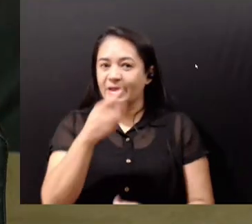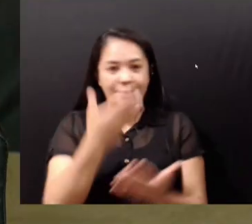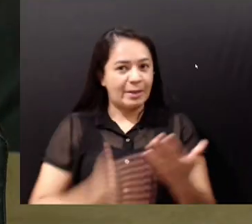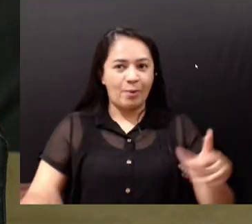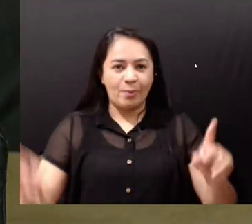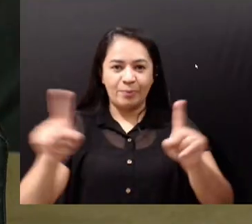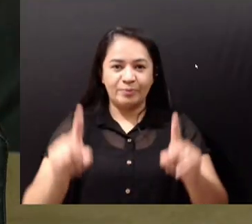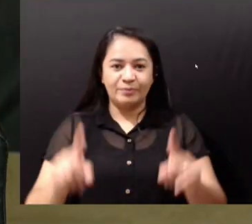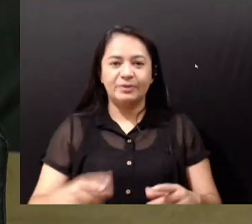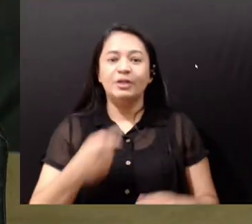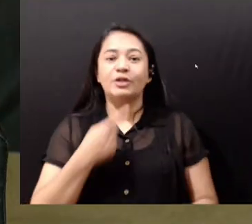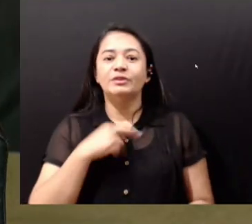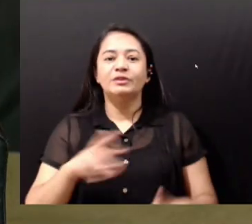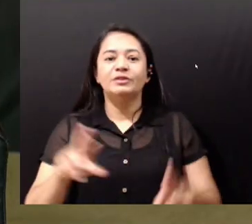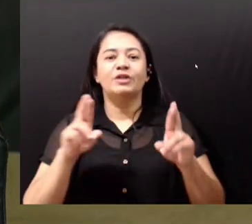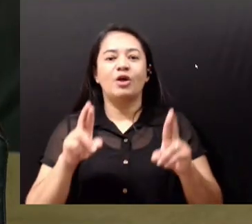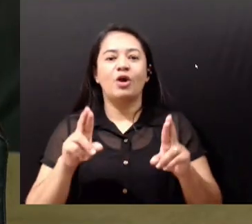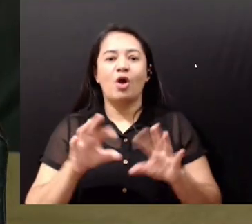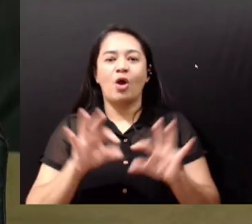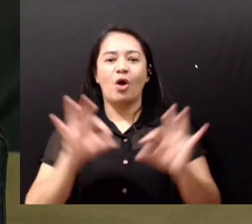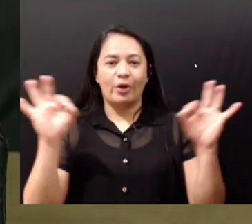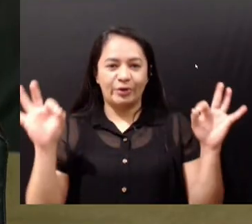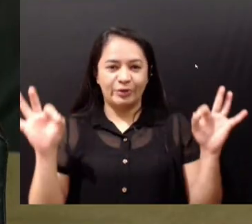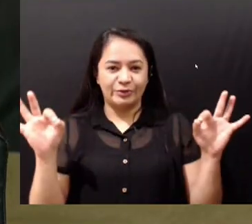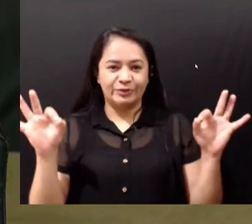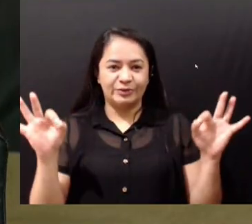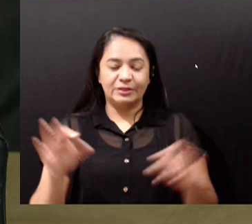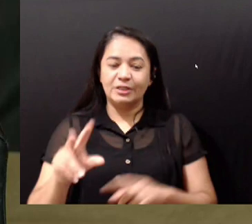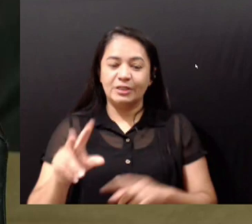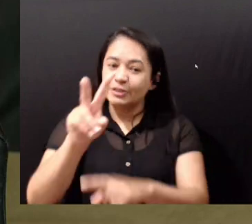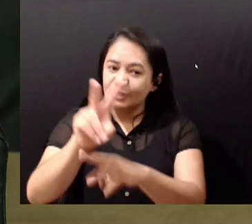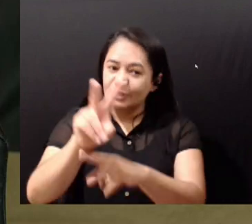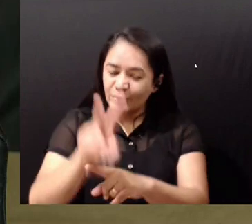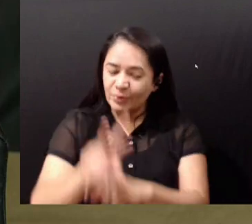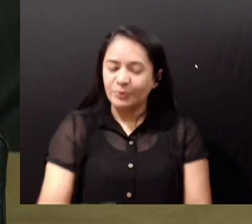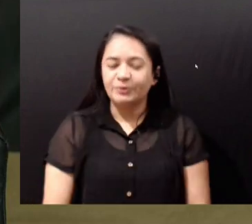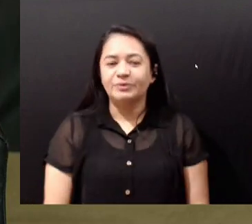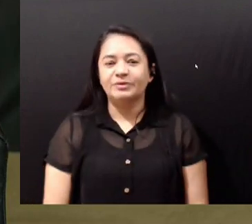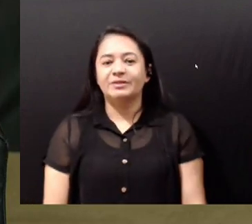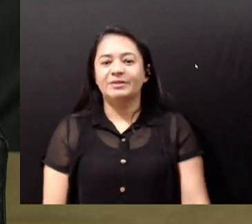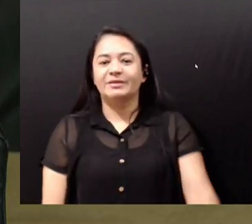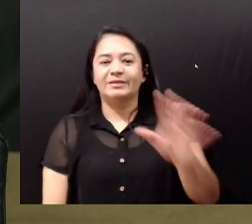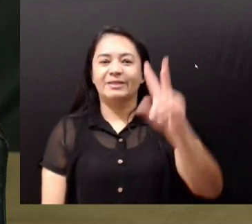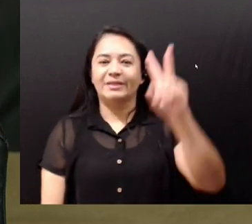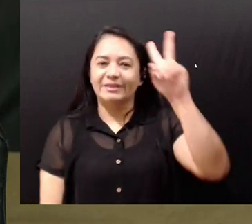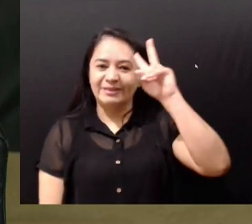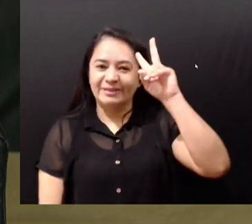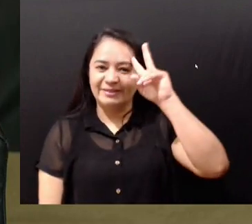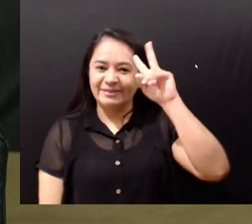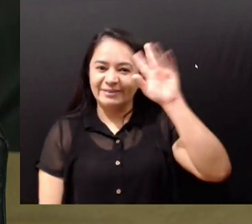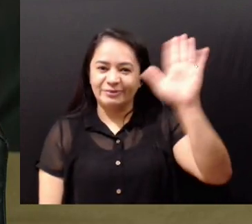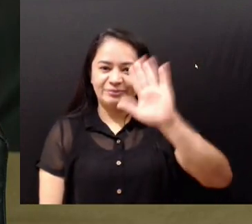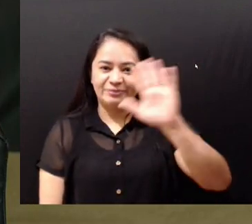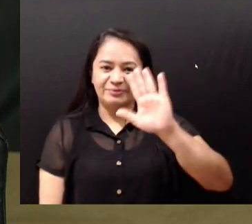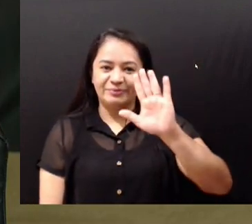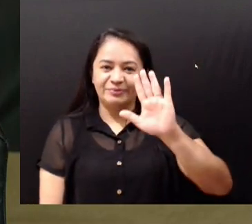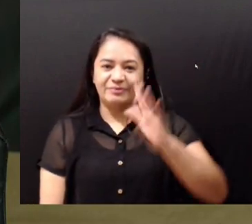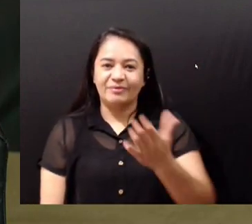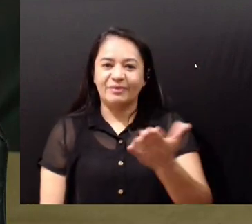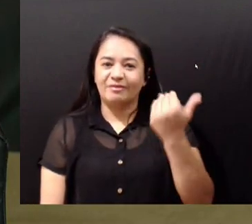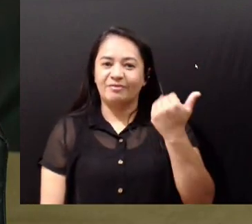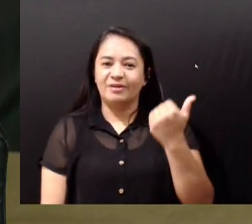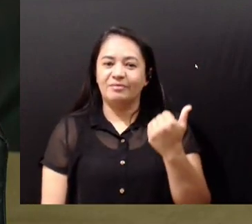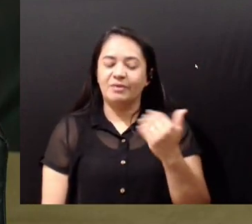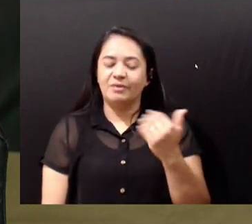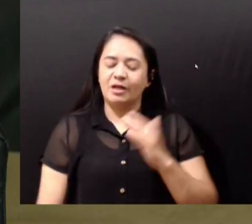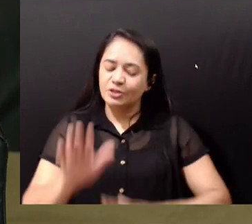você um final de semana excelente, se cuide, tá bom? E até segunda-feira, se Deus quiser, valeu. Vamos lá, ó, devagar,